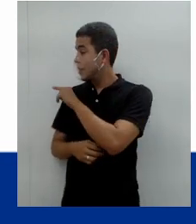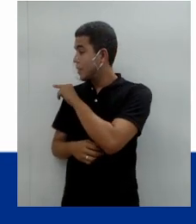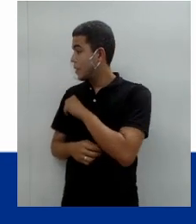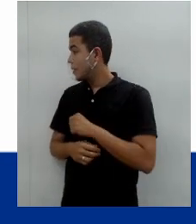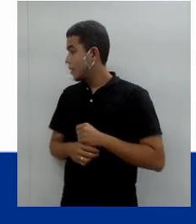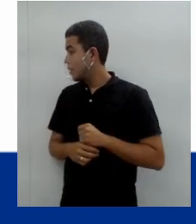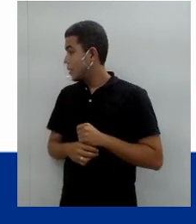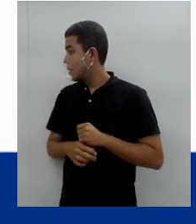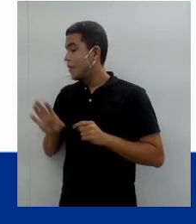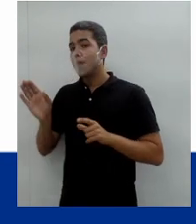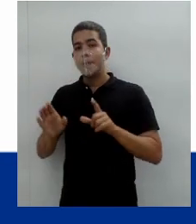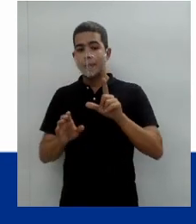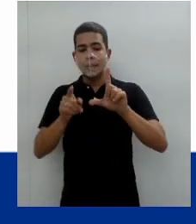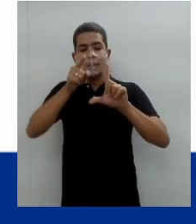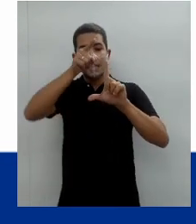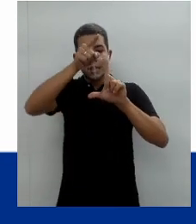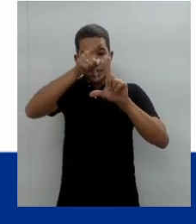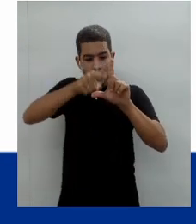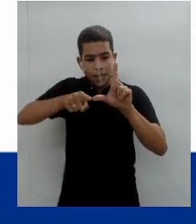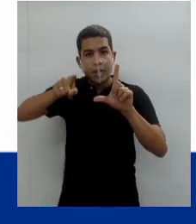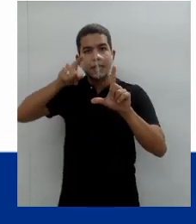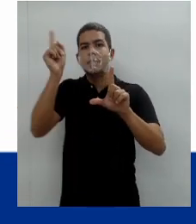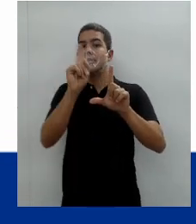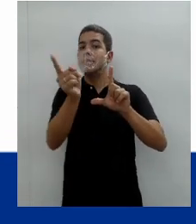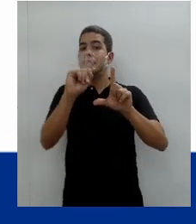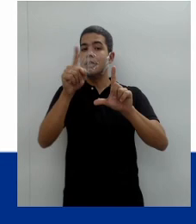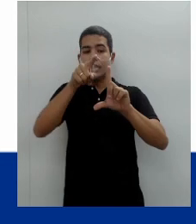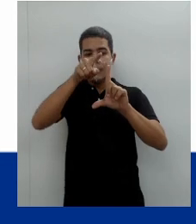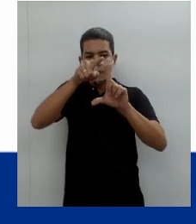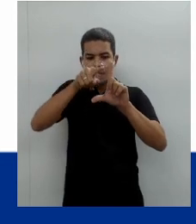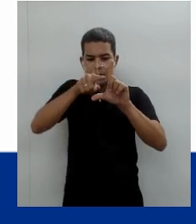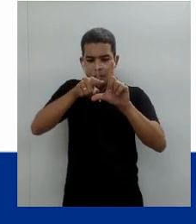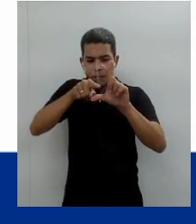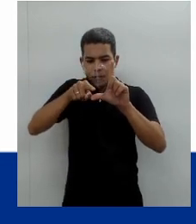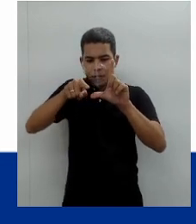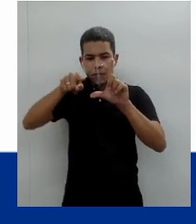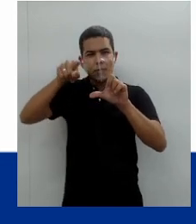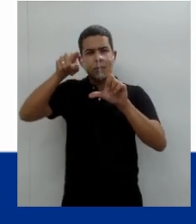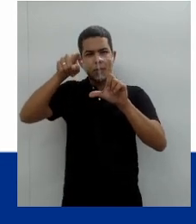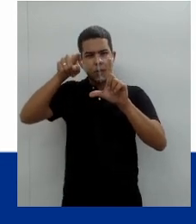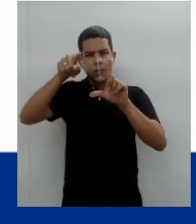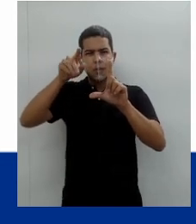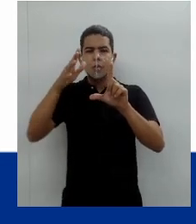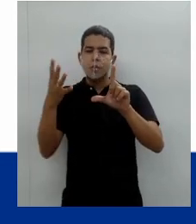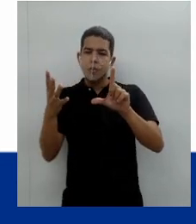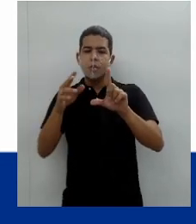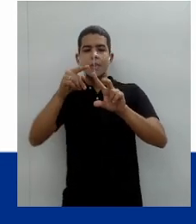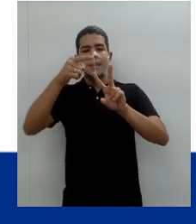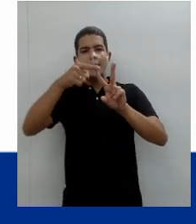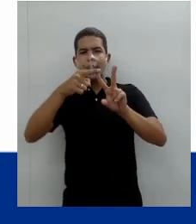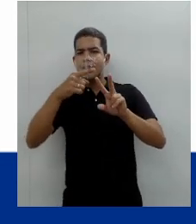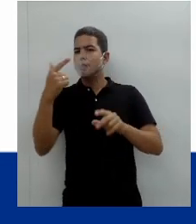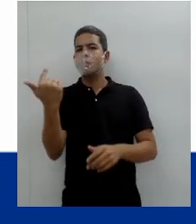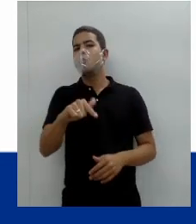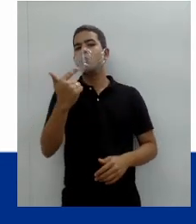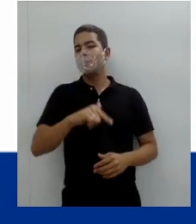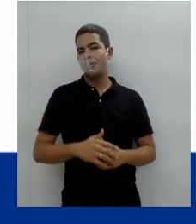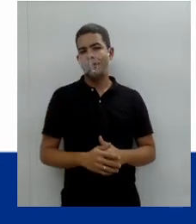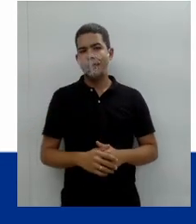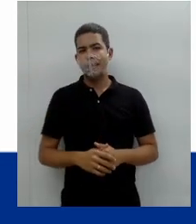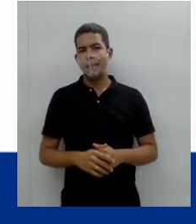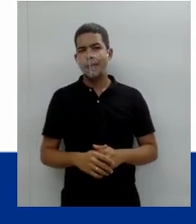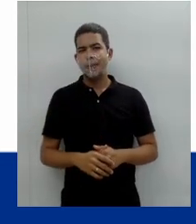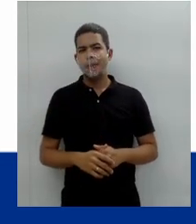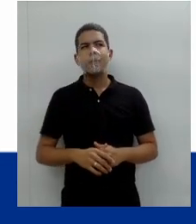não vai tocar, galera, não toca o eixo X, ou seja, não existirá raiz alguma.